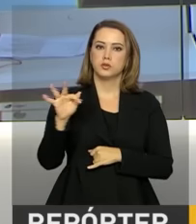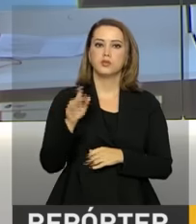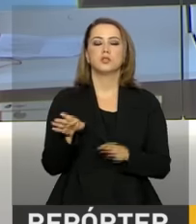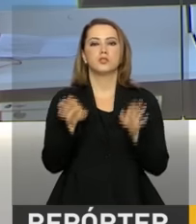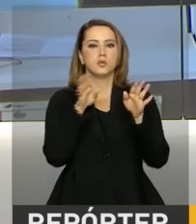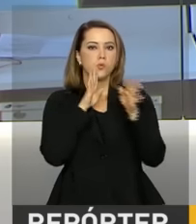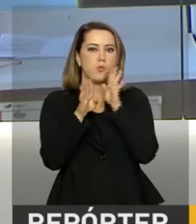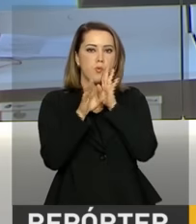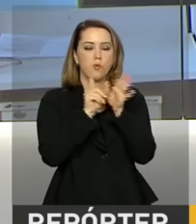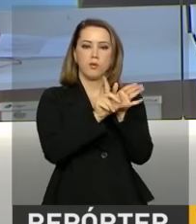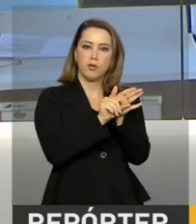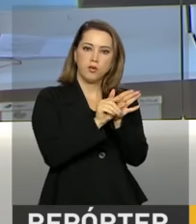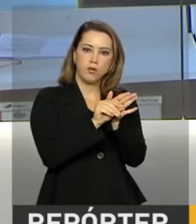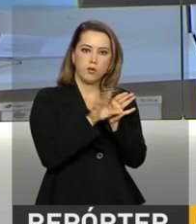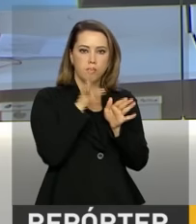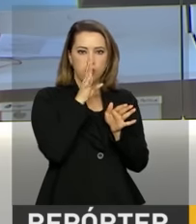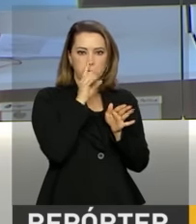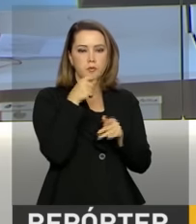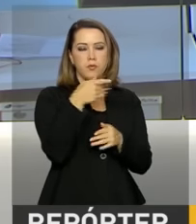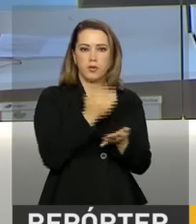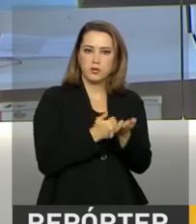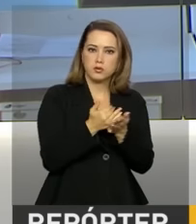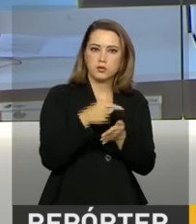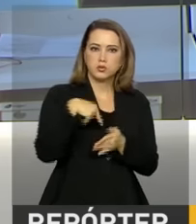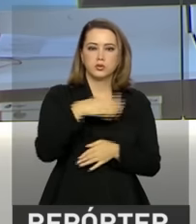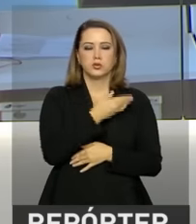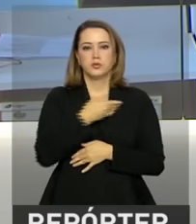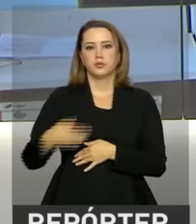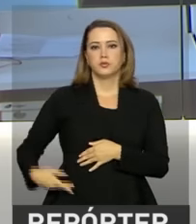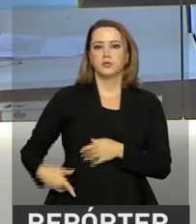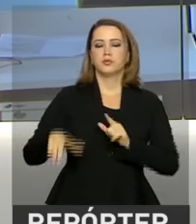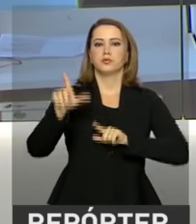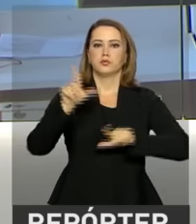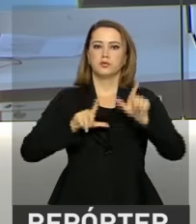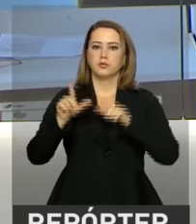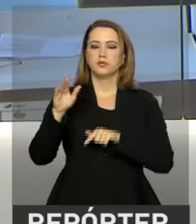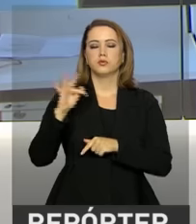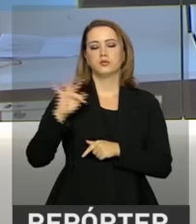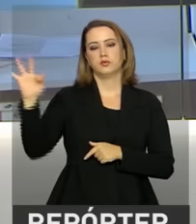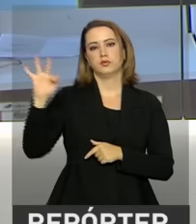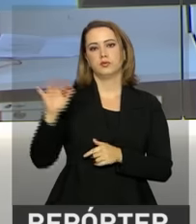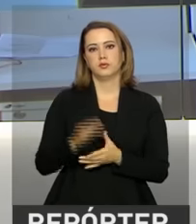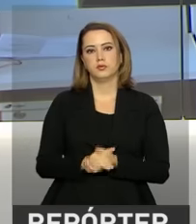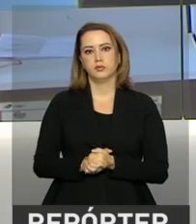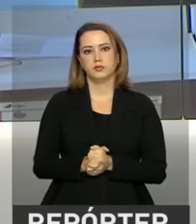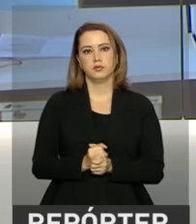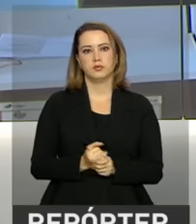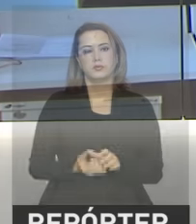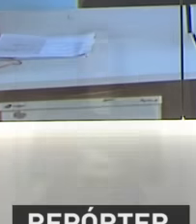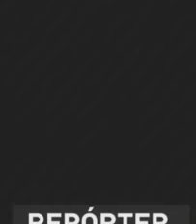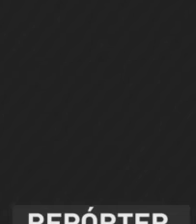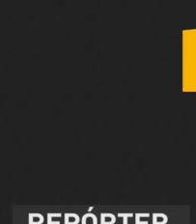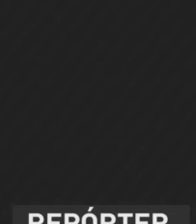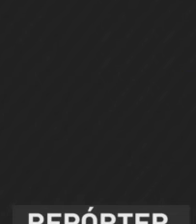novidades em nossas redes sociais e você continue com a gente aqui na NBR a TV do Governo